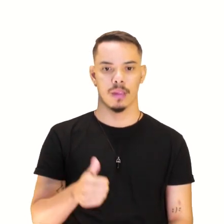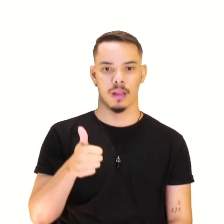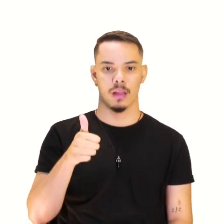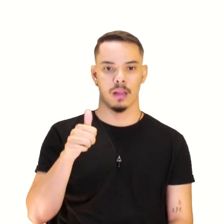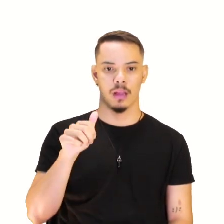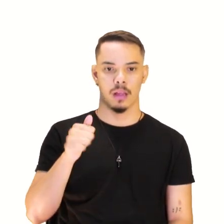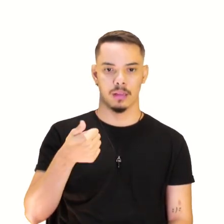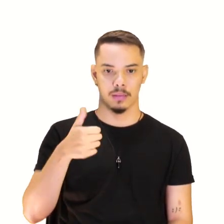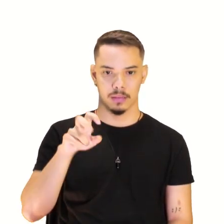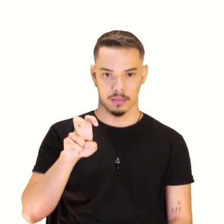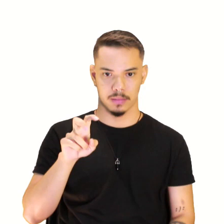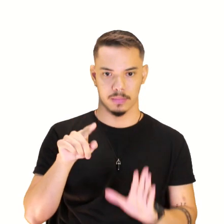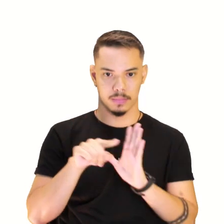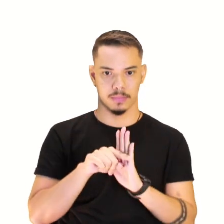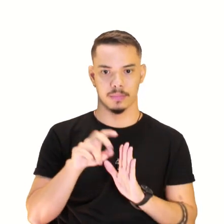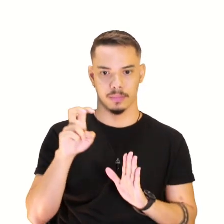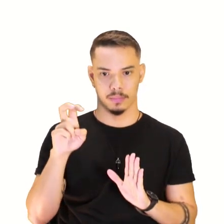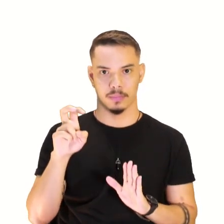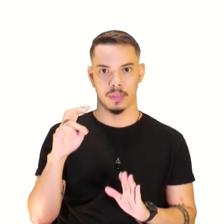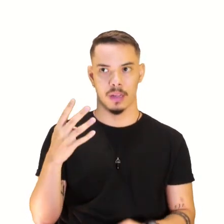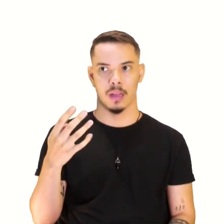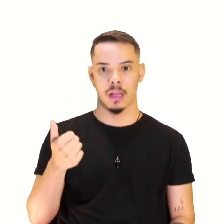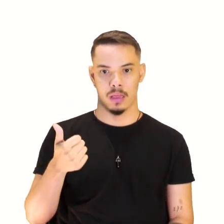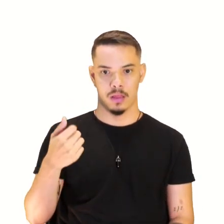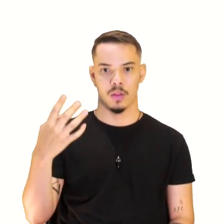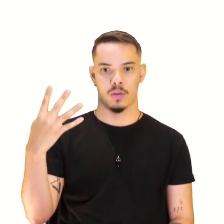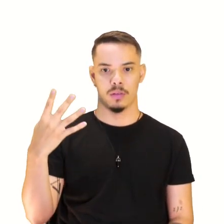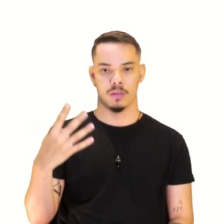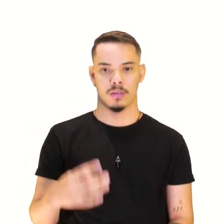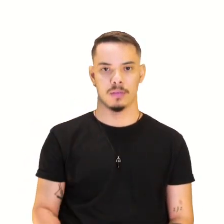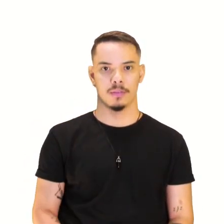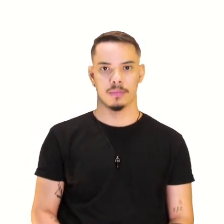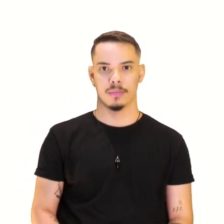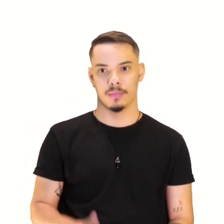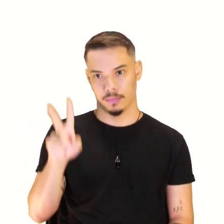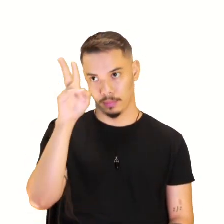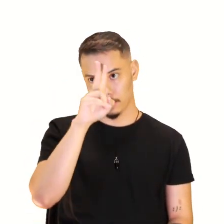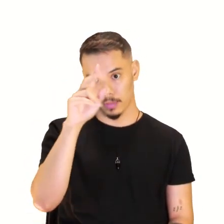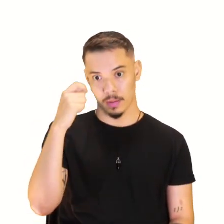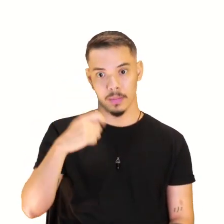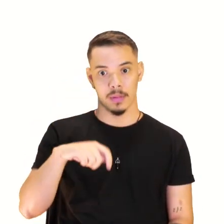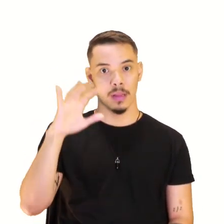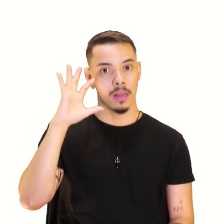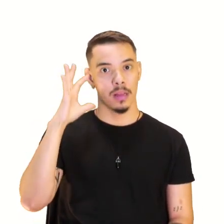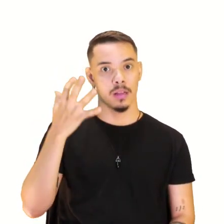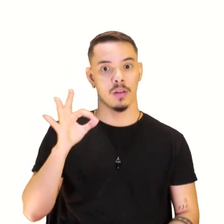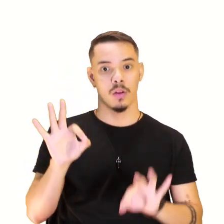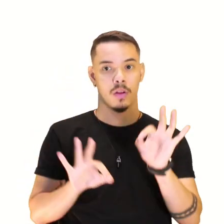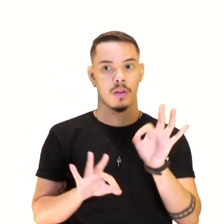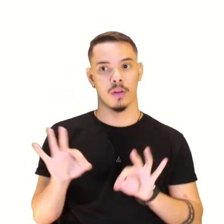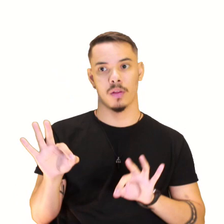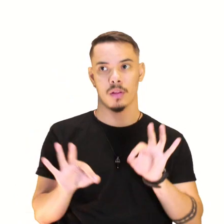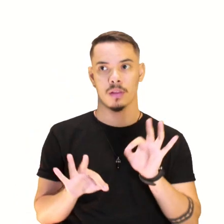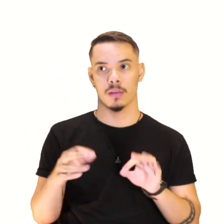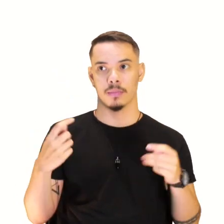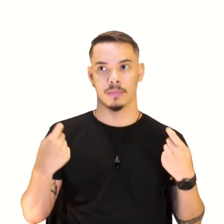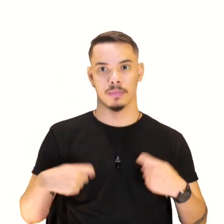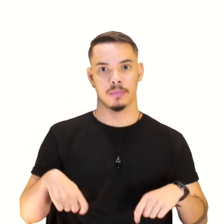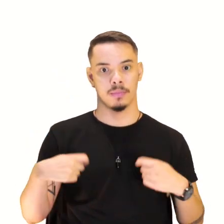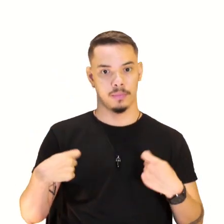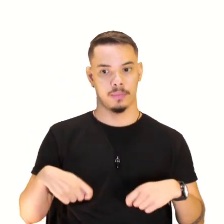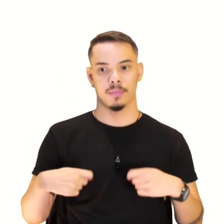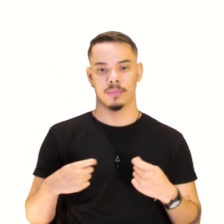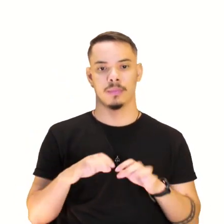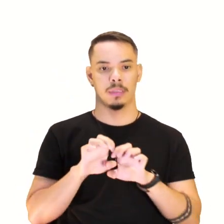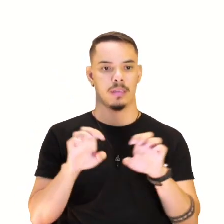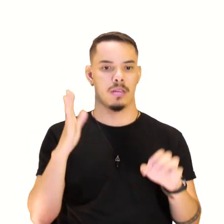menos 1. 14 vezes 4, né? Lembrando que a gente tem que resolver de acordo com a ordem das necessidades de expressão,